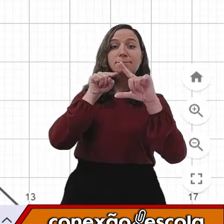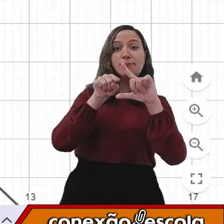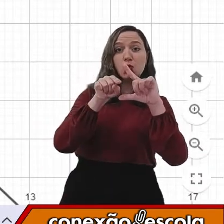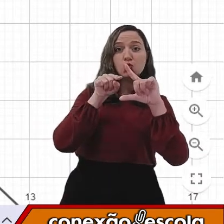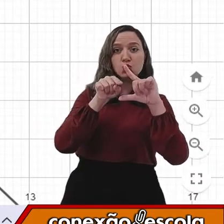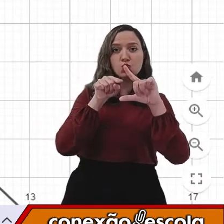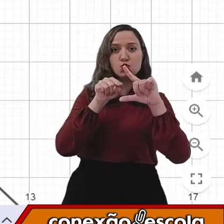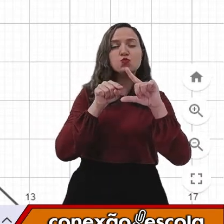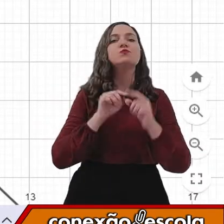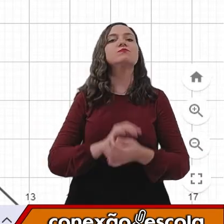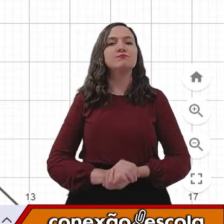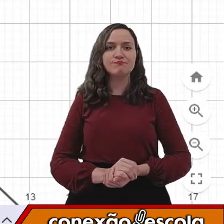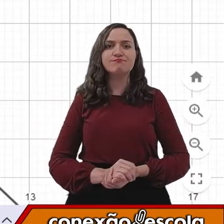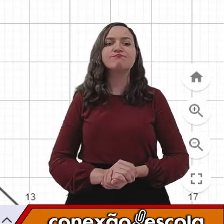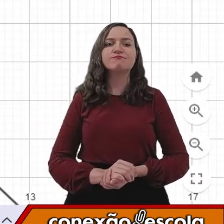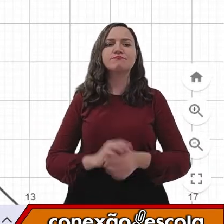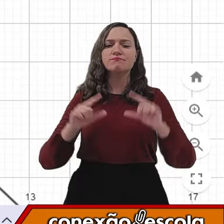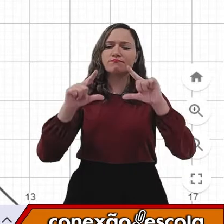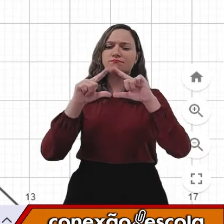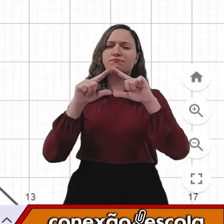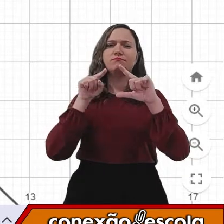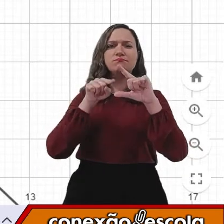O baricentro,